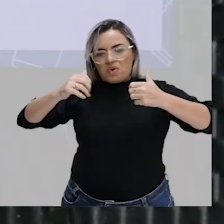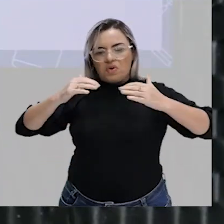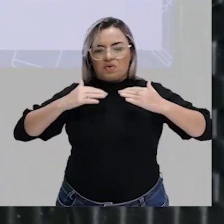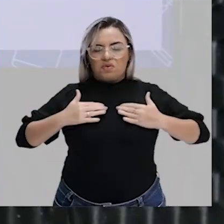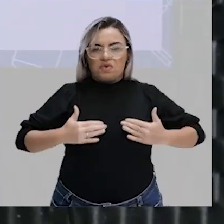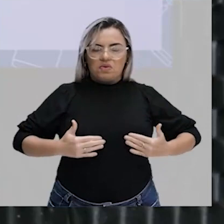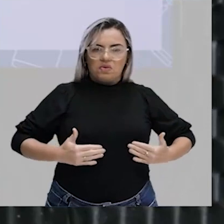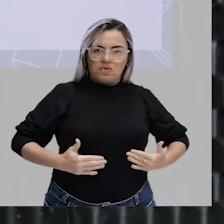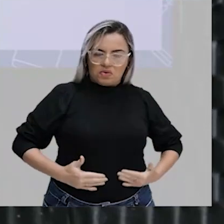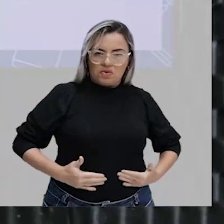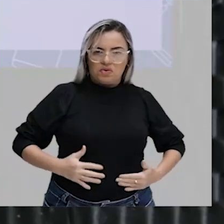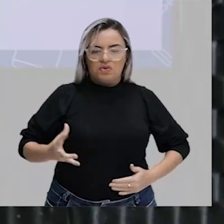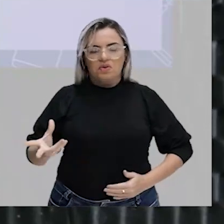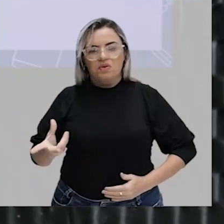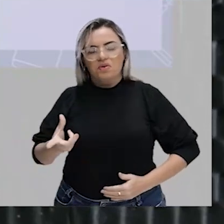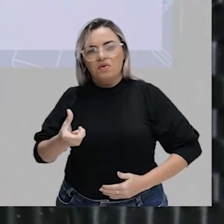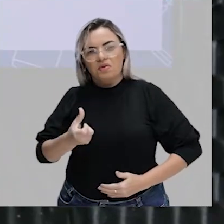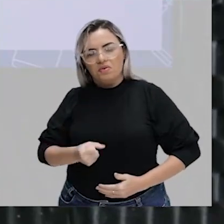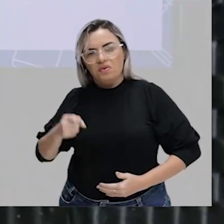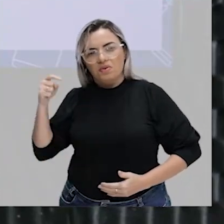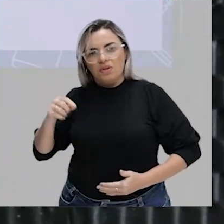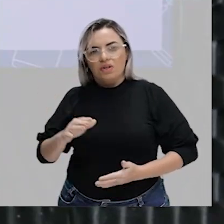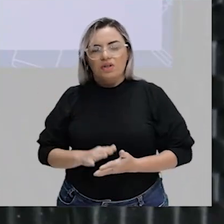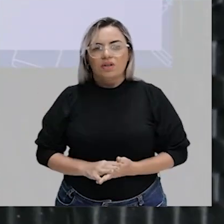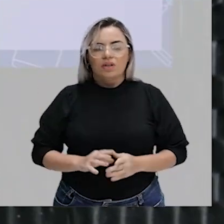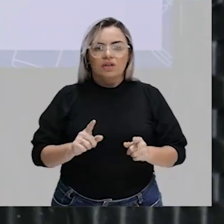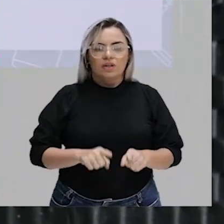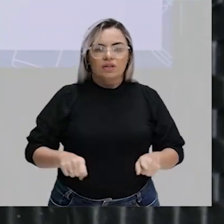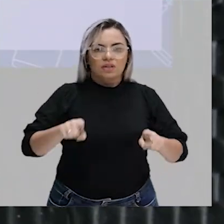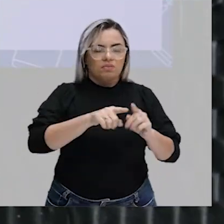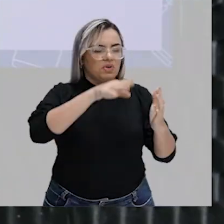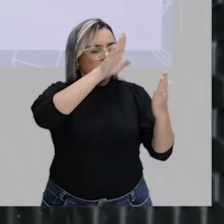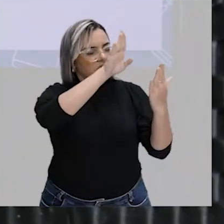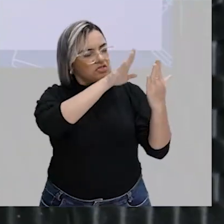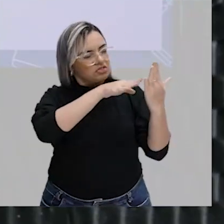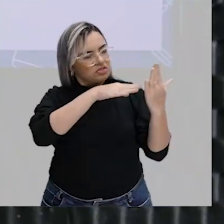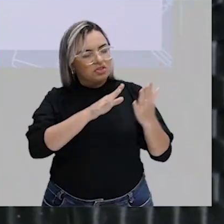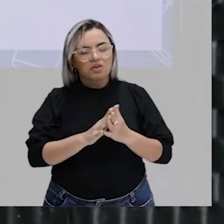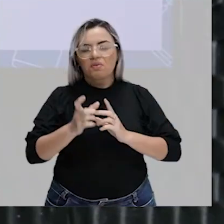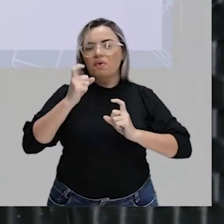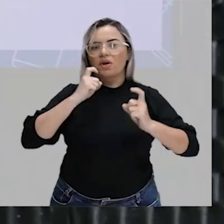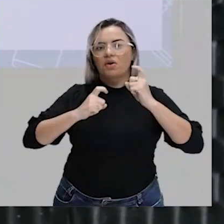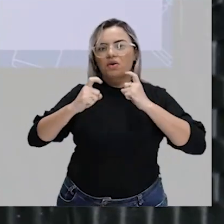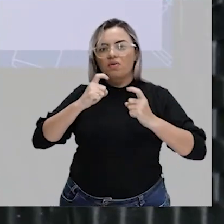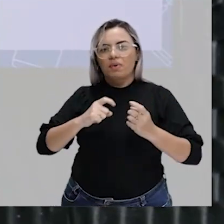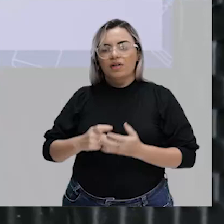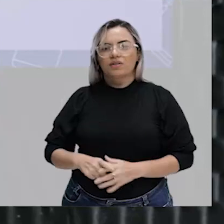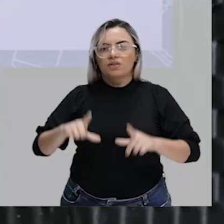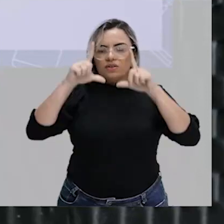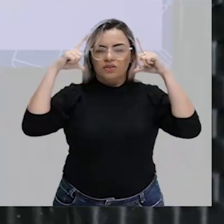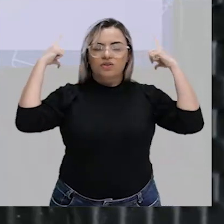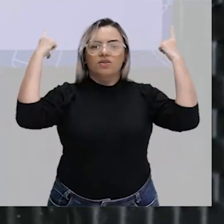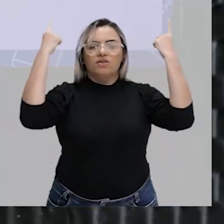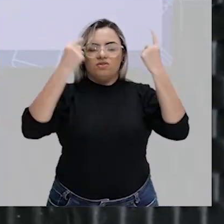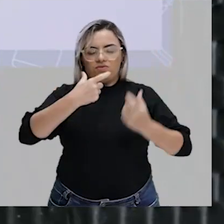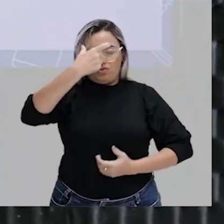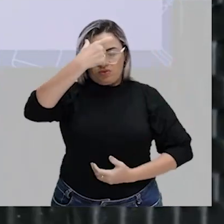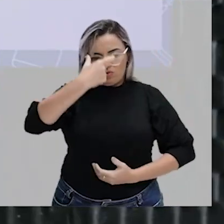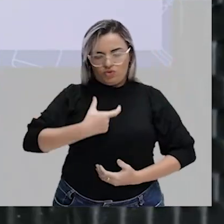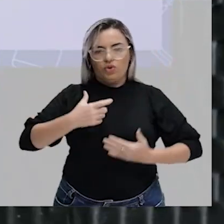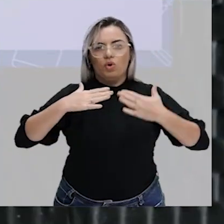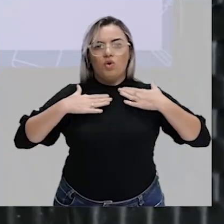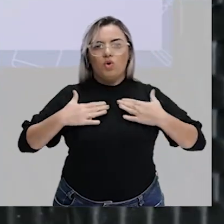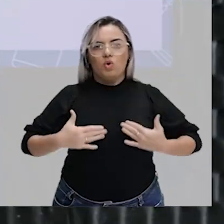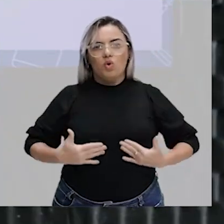o desempenho, melhorava-se até a questão estética. Os gregos eram muito preocupados com as questões estéticas. Então a ginástica,